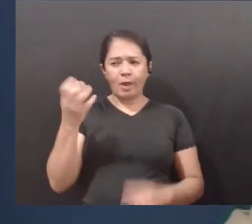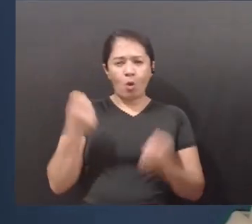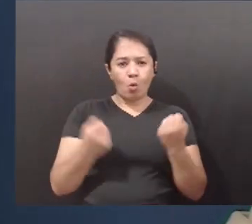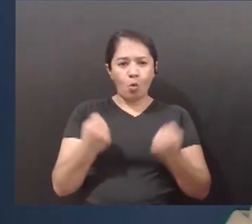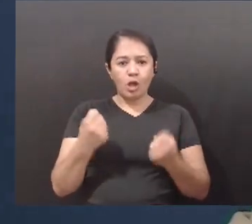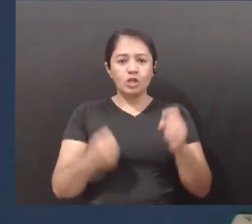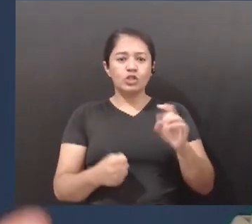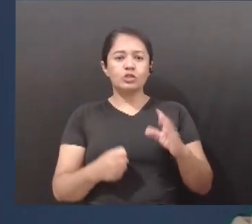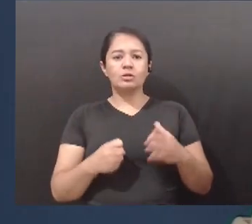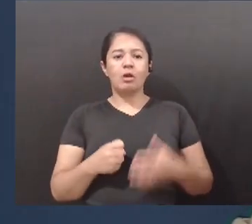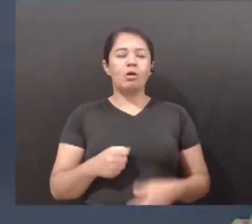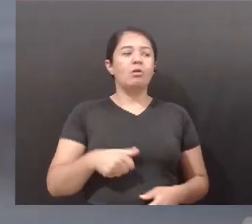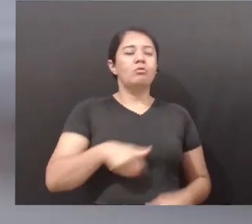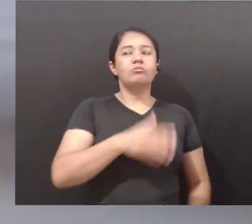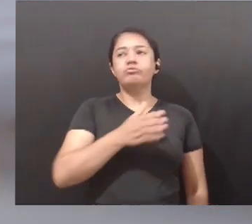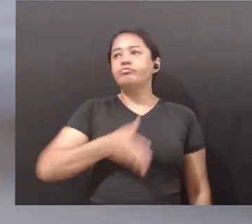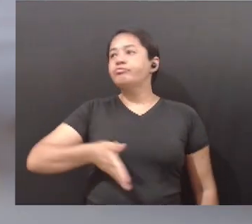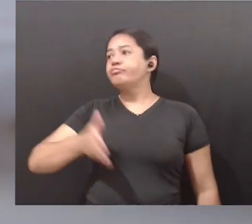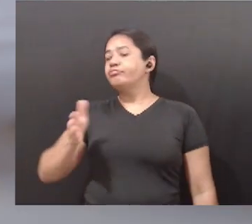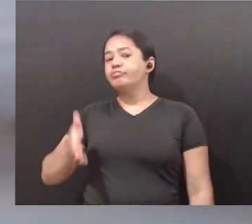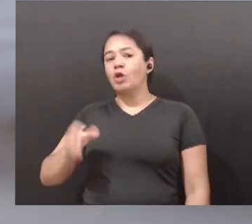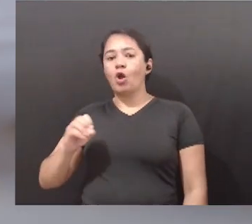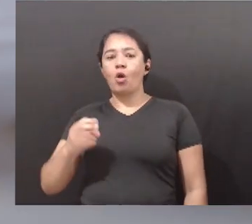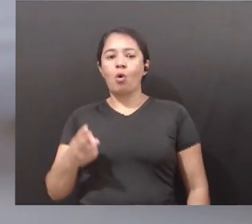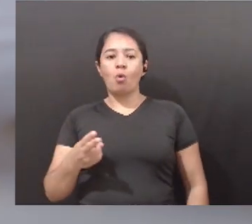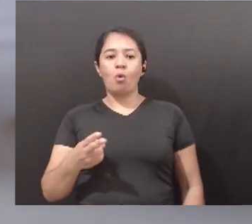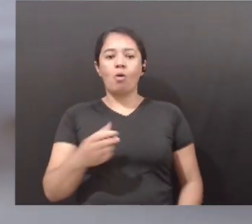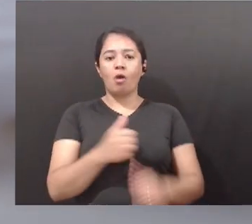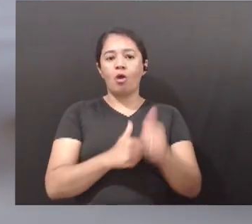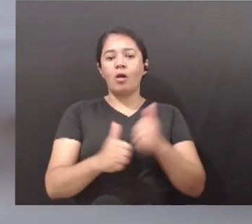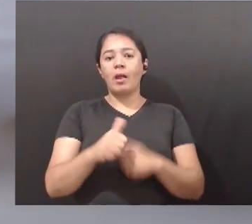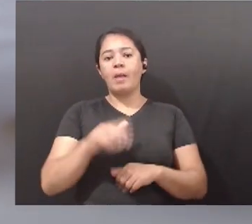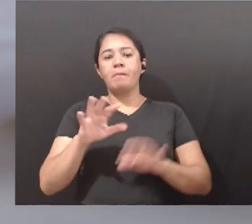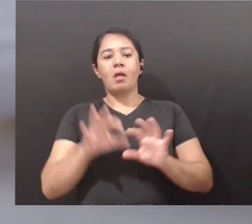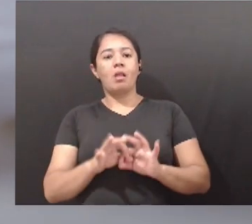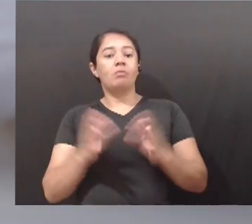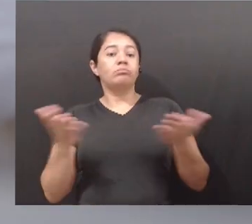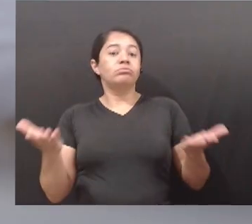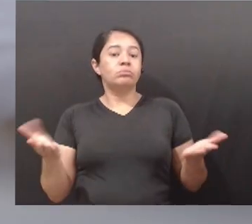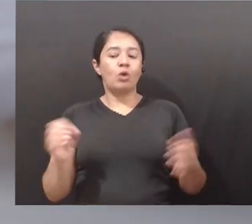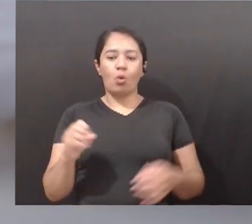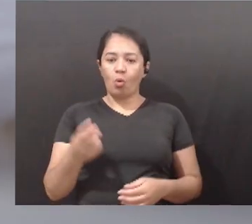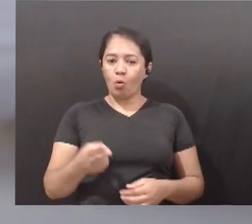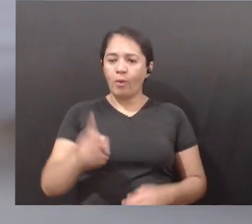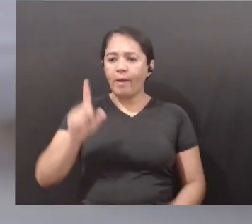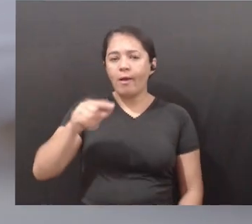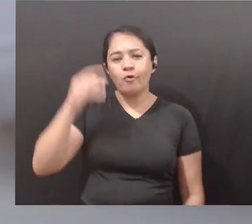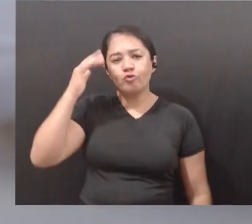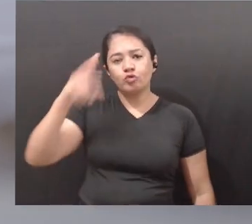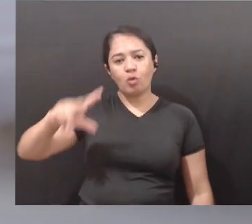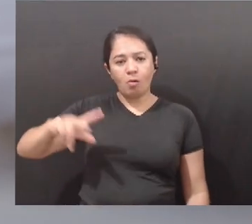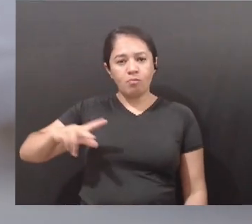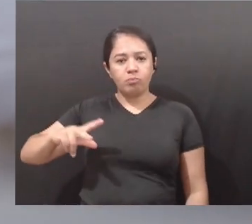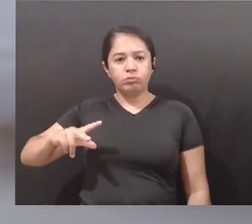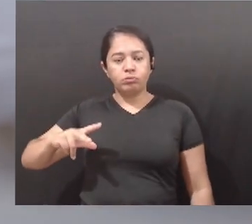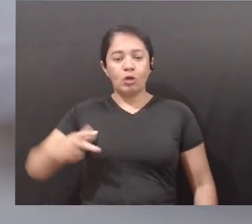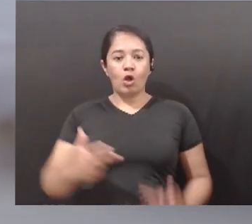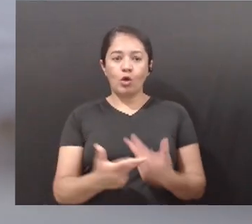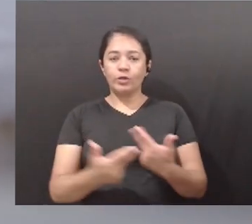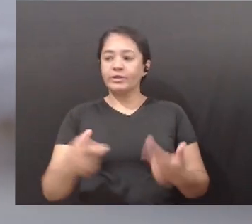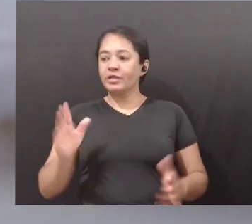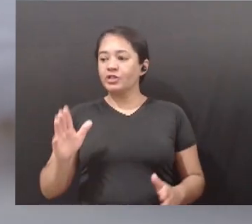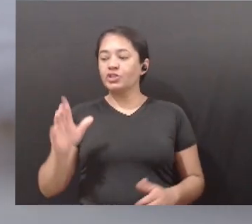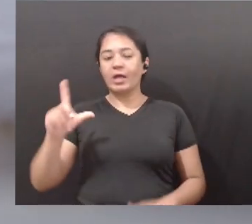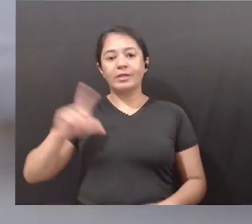locomover, só para questão de autonomia, ter mais liberdade e tudo mais, ou é um sonho pessoal dela, é uma coisa que ela já tem um modelo de carro